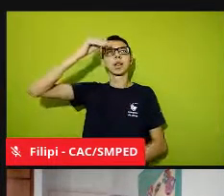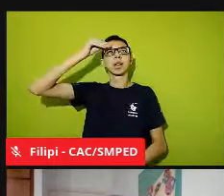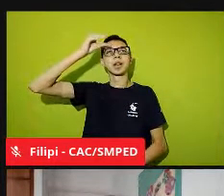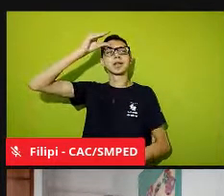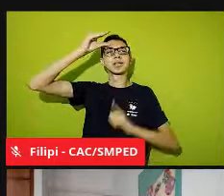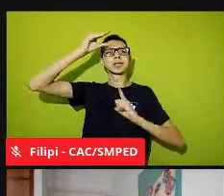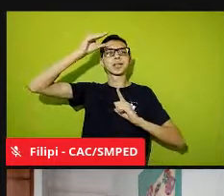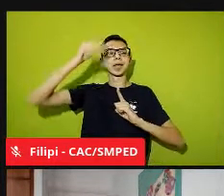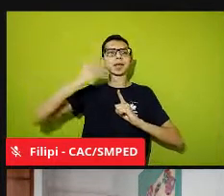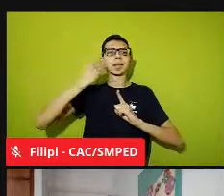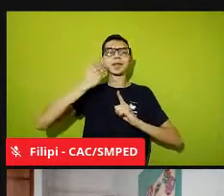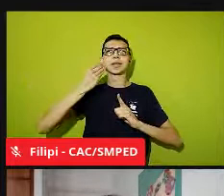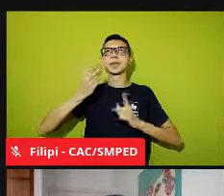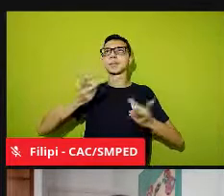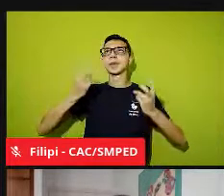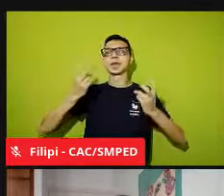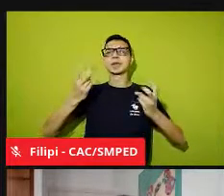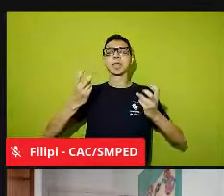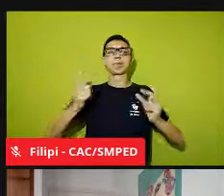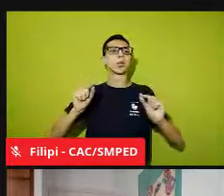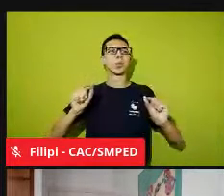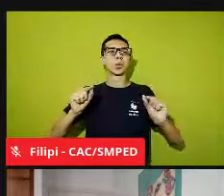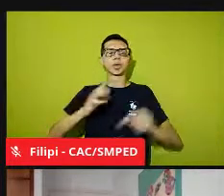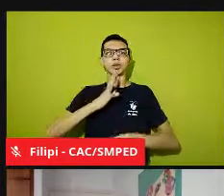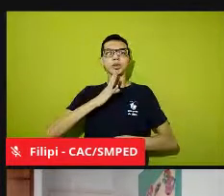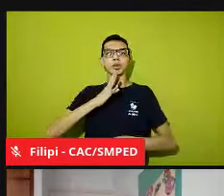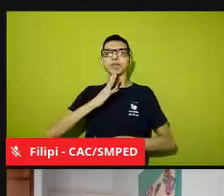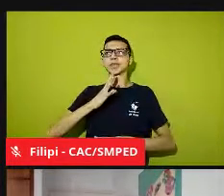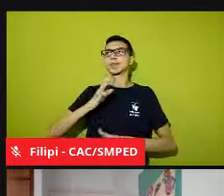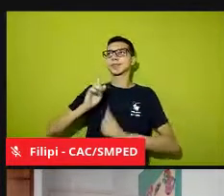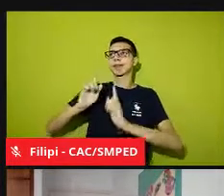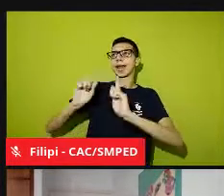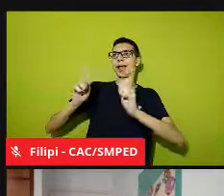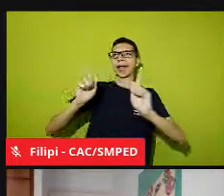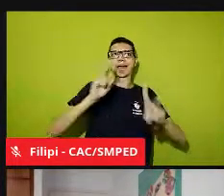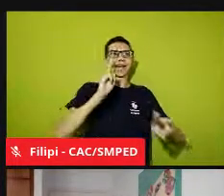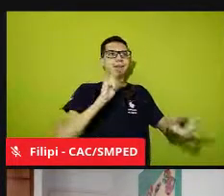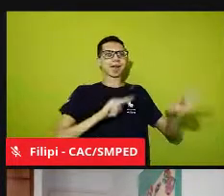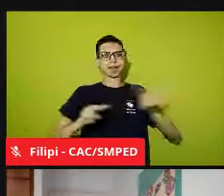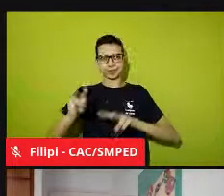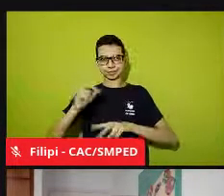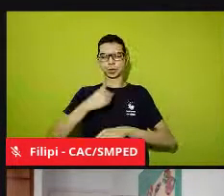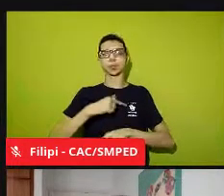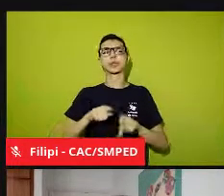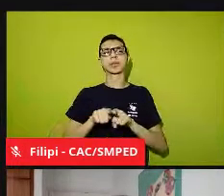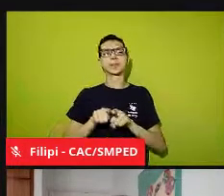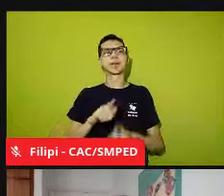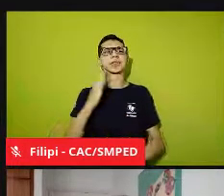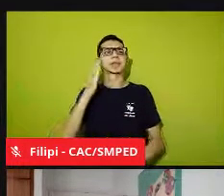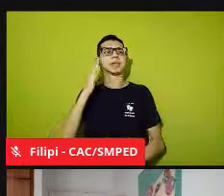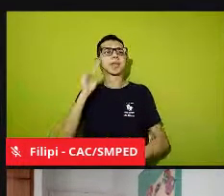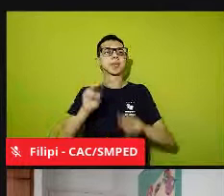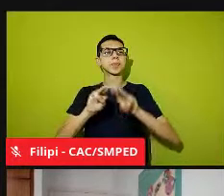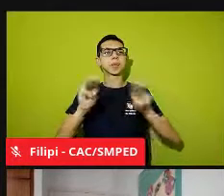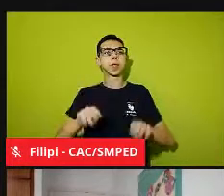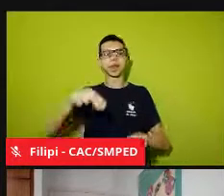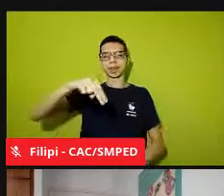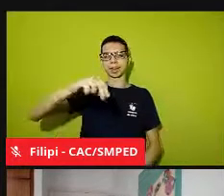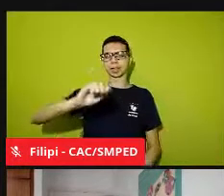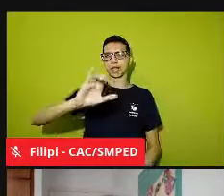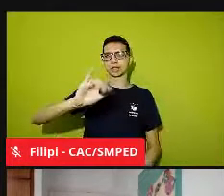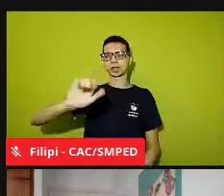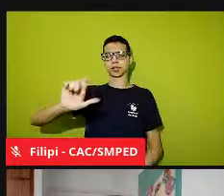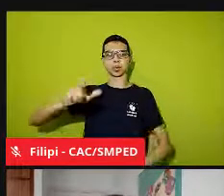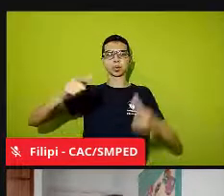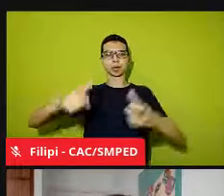aventura do conhecimento. E aí, até onde eu sei, assim, o Museu Nacional lá no Rio, ele fica lá na Quinta da Boa Vista,